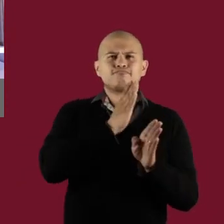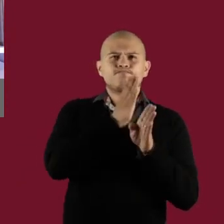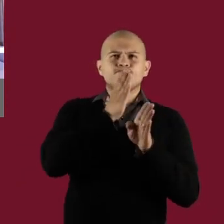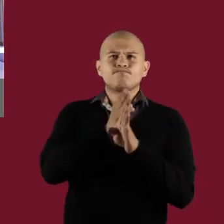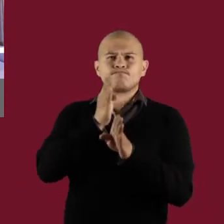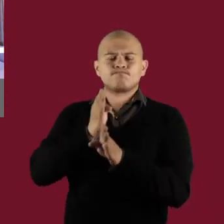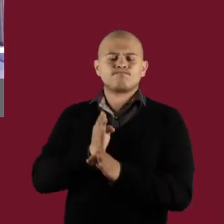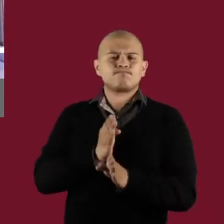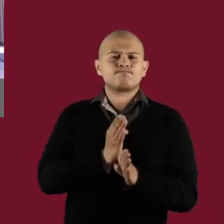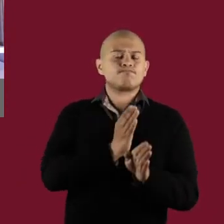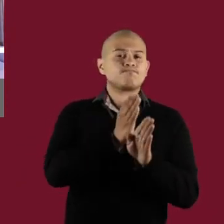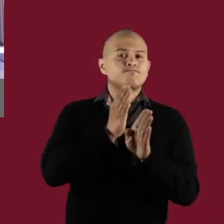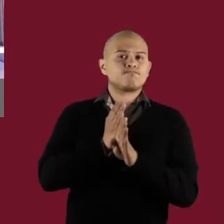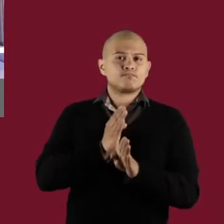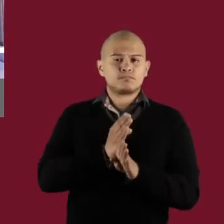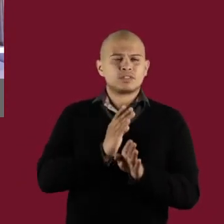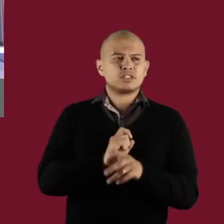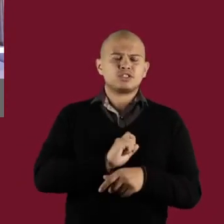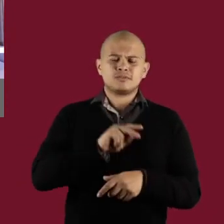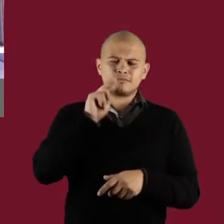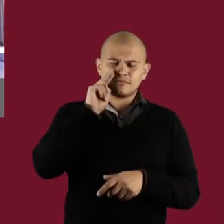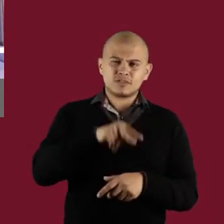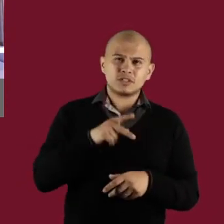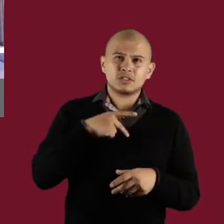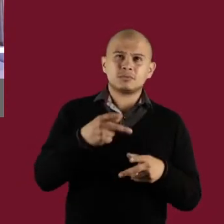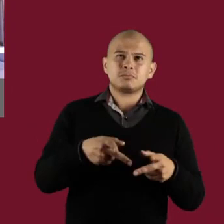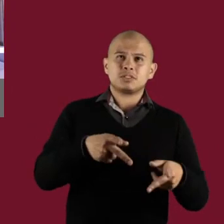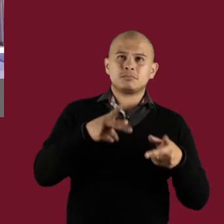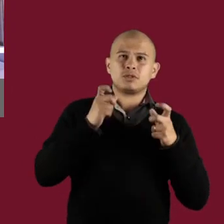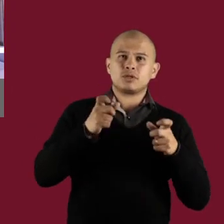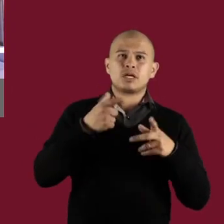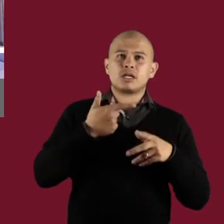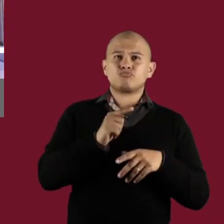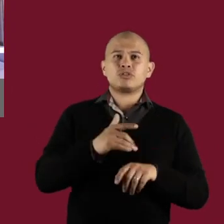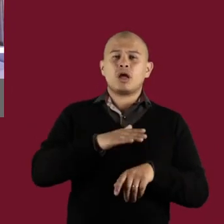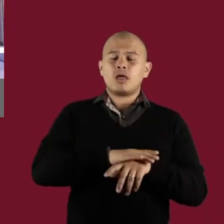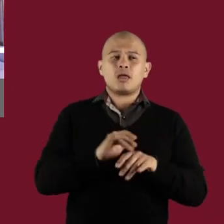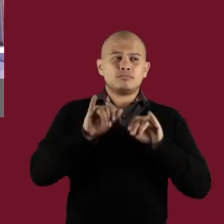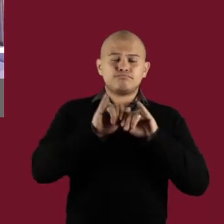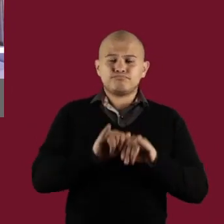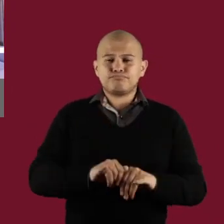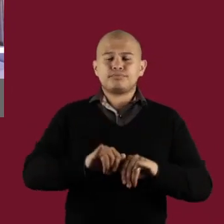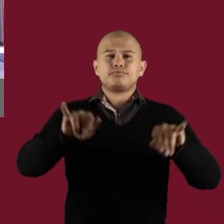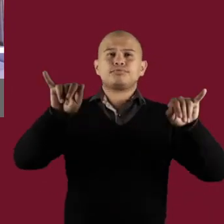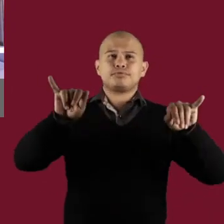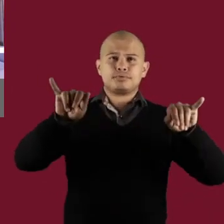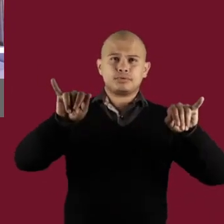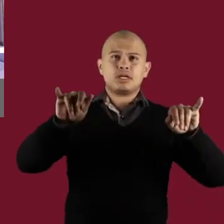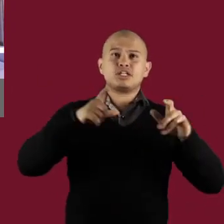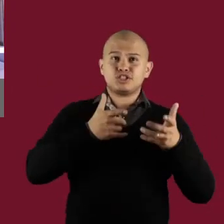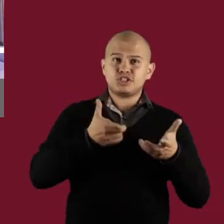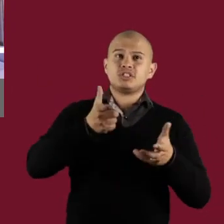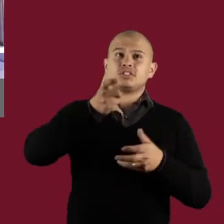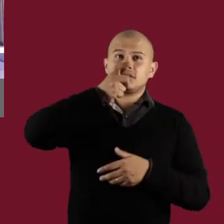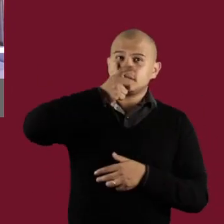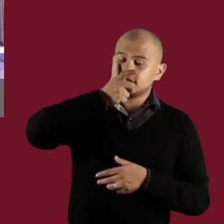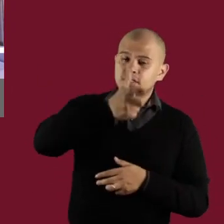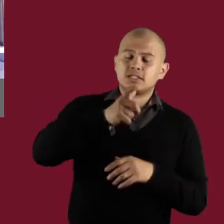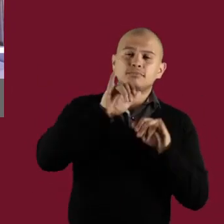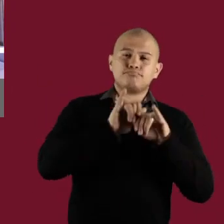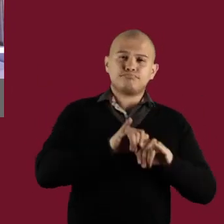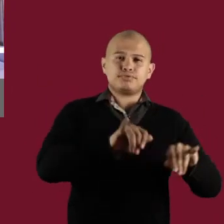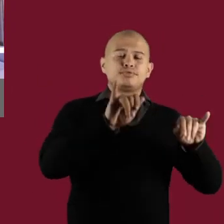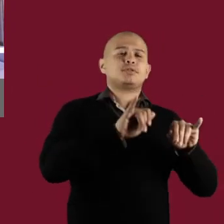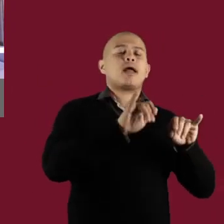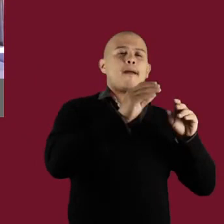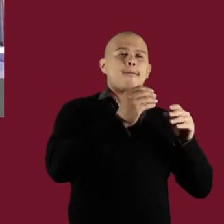o interesse que a nossa audiência teve para divulgar este material, tanto do Brasil como da África.